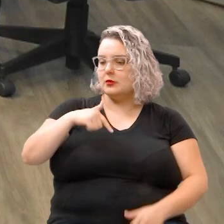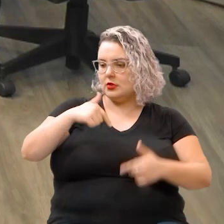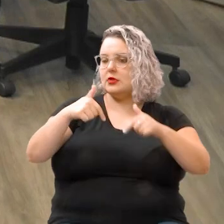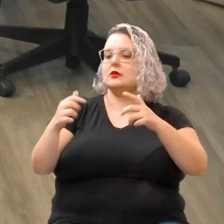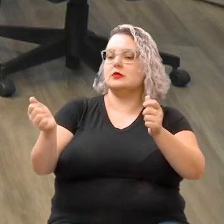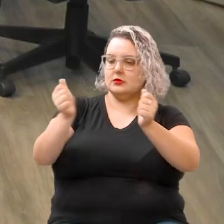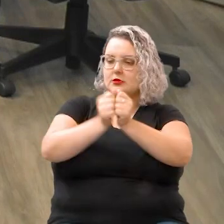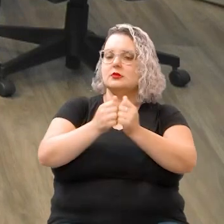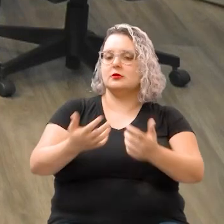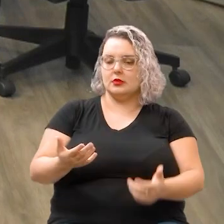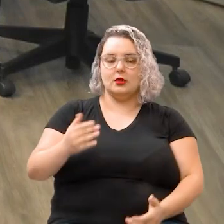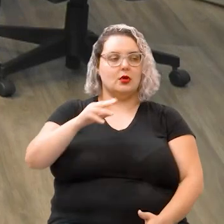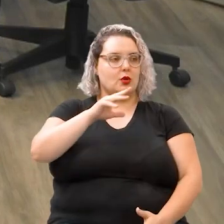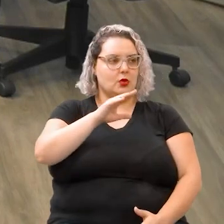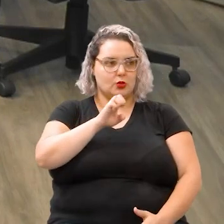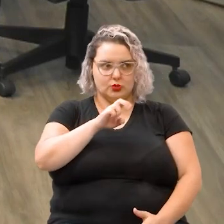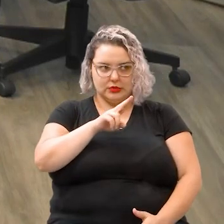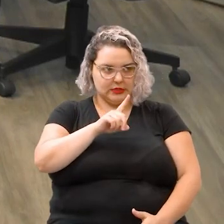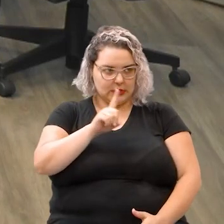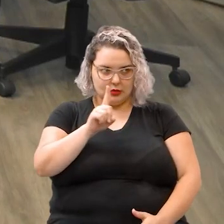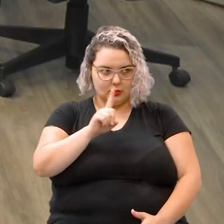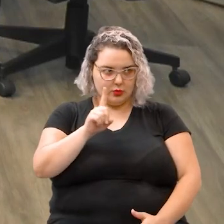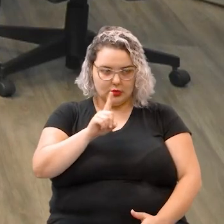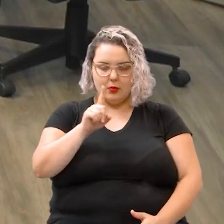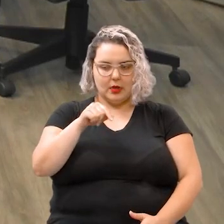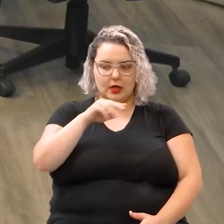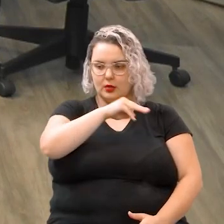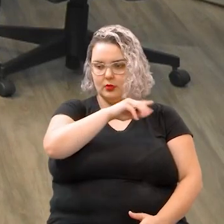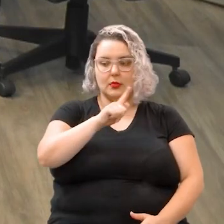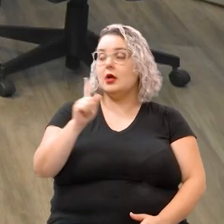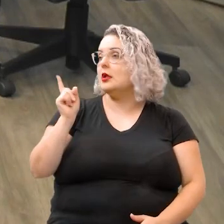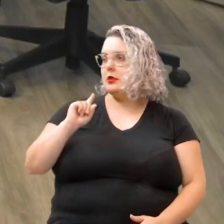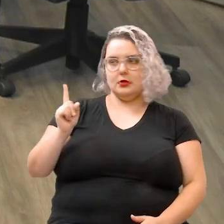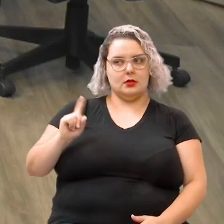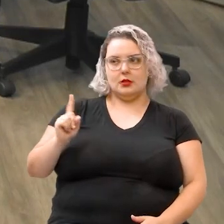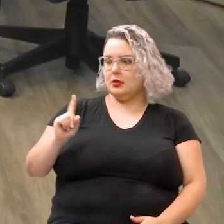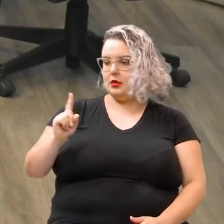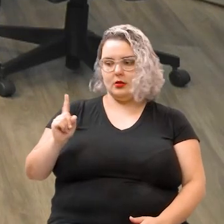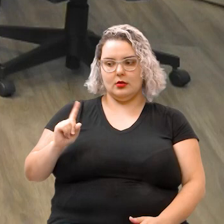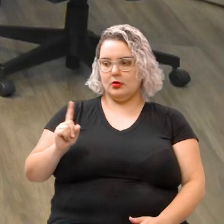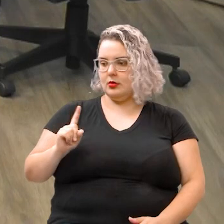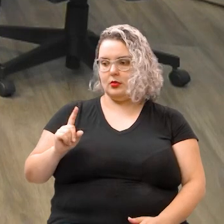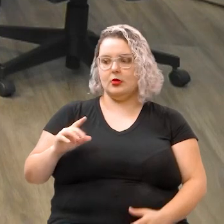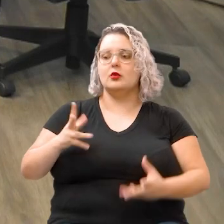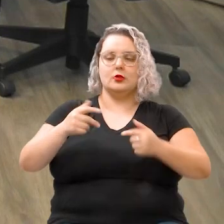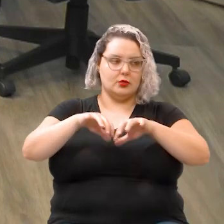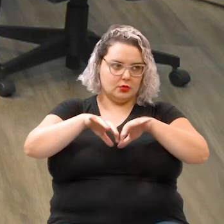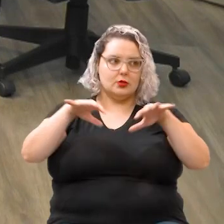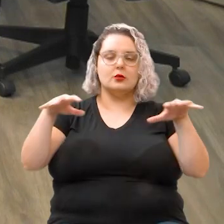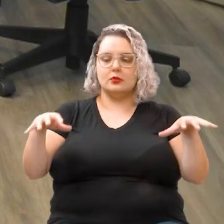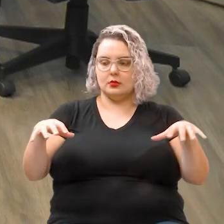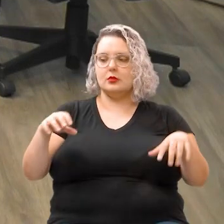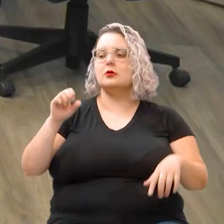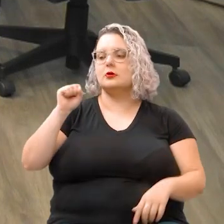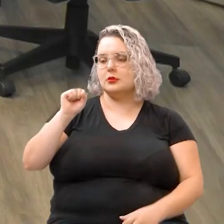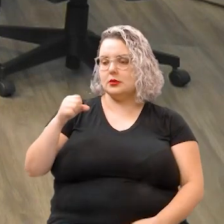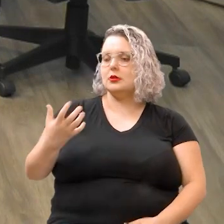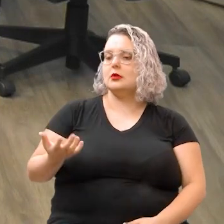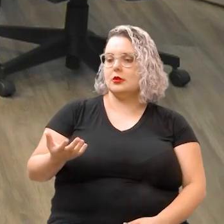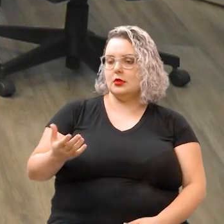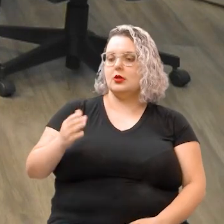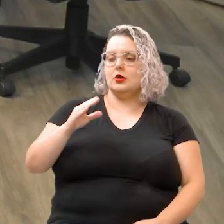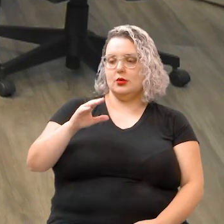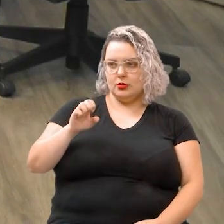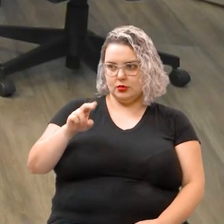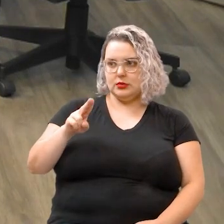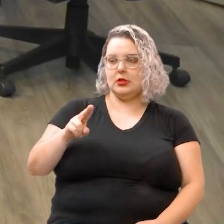em conjunto, Tá. né? O CEL não é os CELs não são da rede Mário Gatti. Não. Tá. É tudo separado. Isso, os CELs